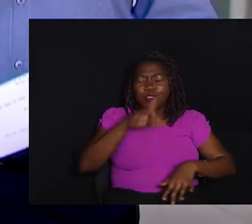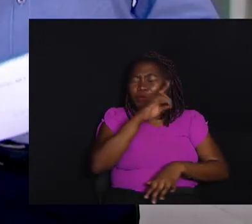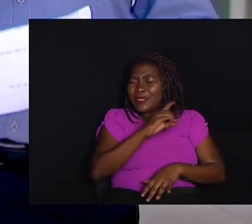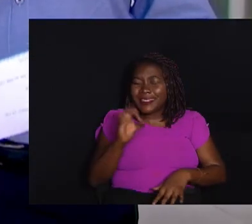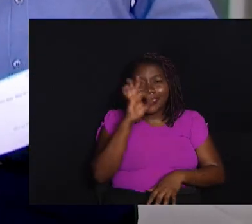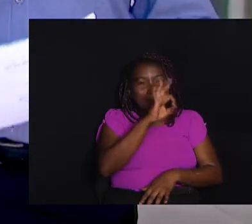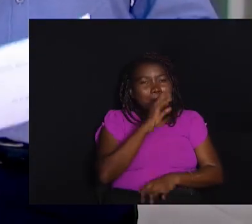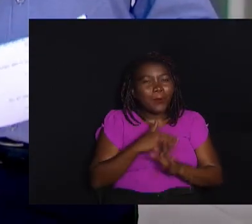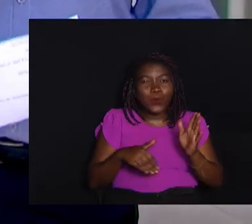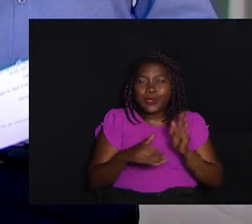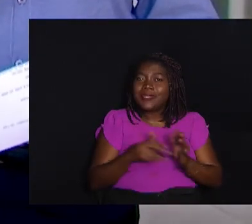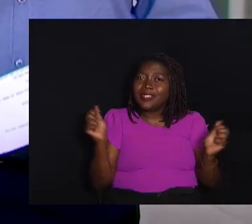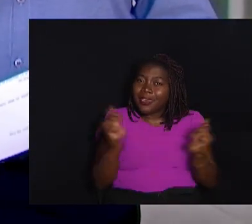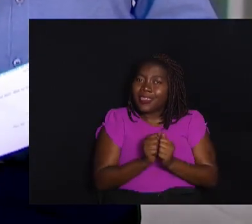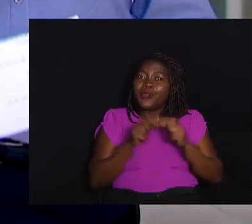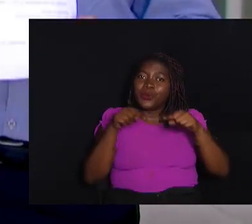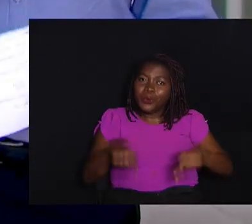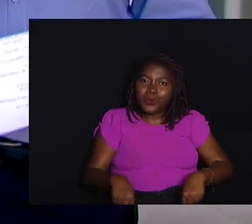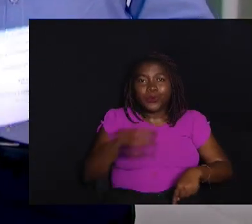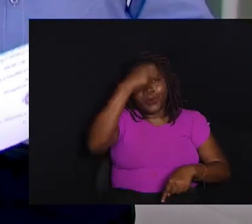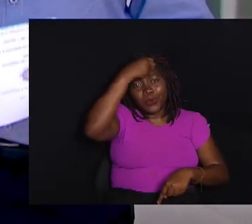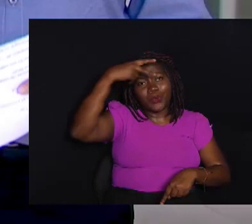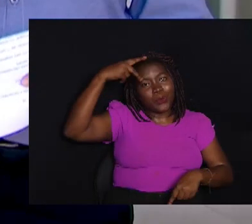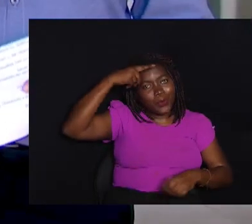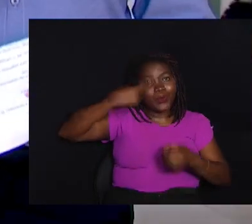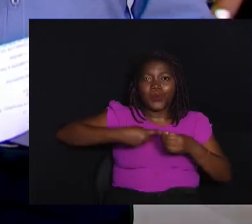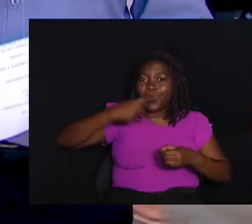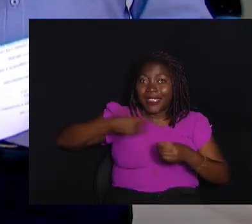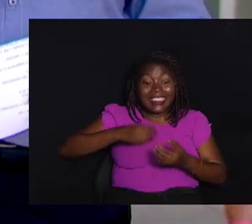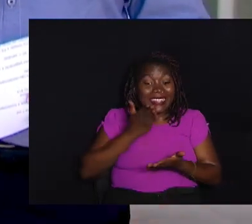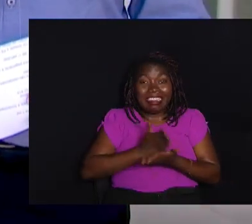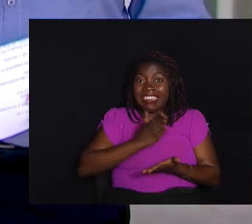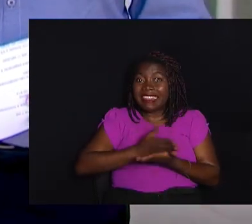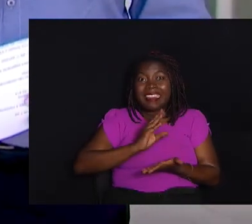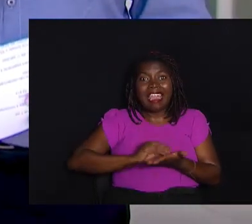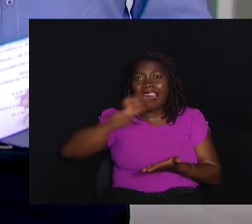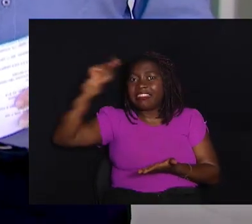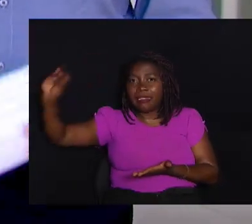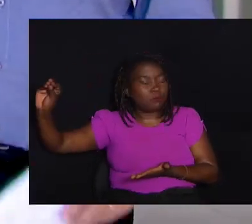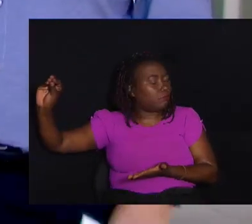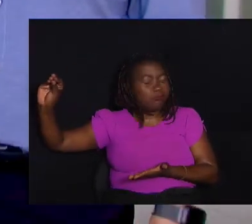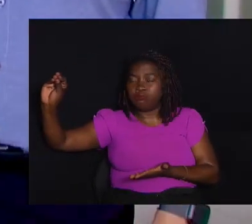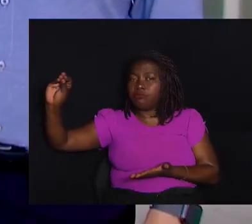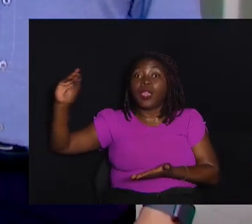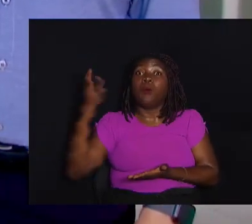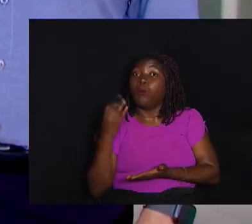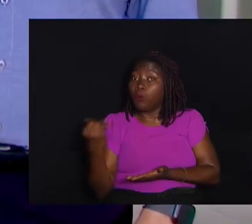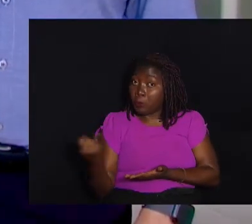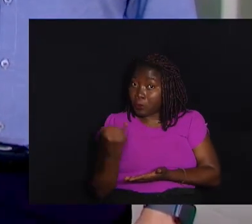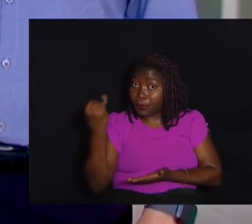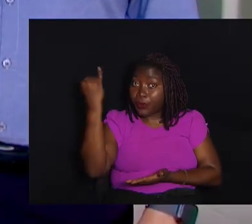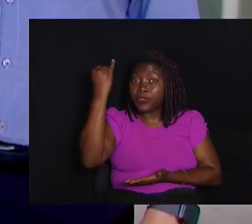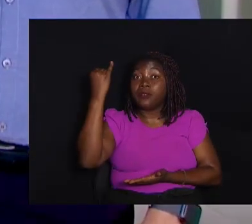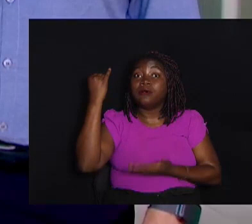com a prefeitura de Campinas, com o município de Campinas, nada disso sai de Campinas. Muito importante o